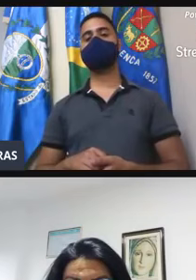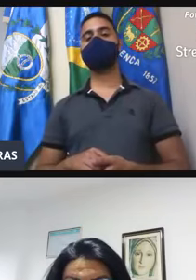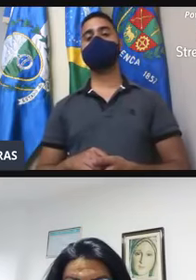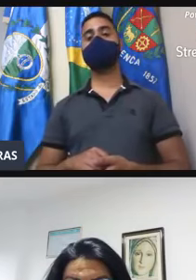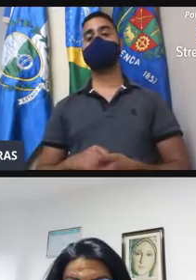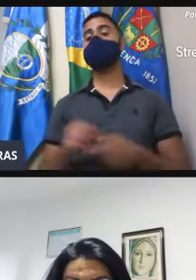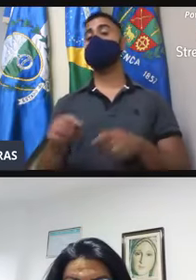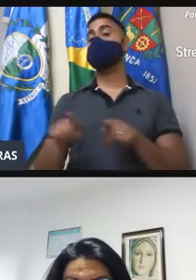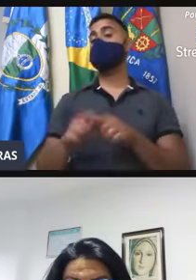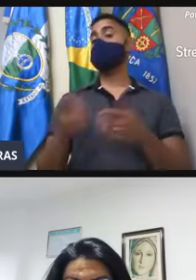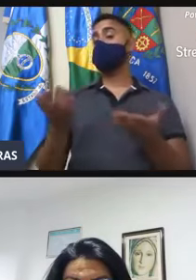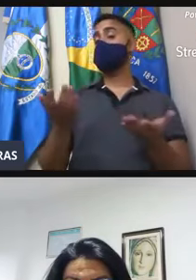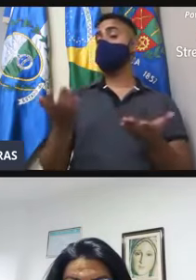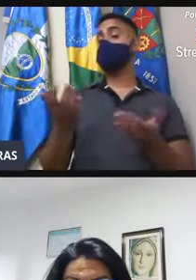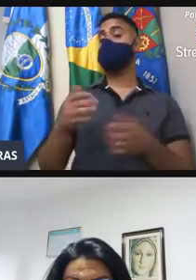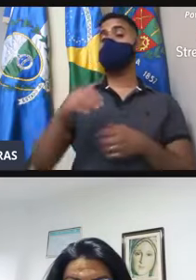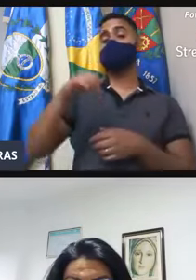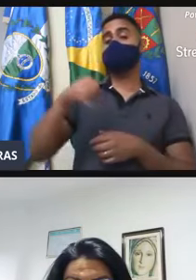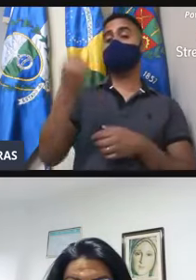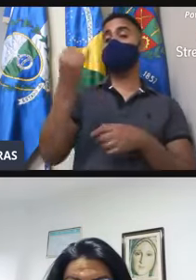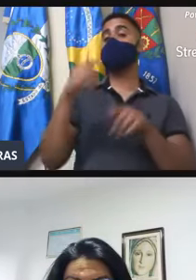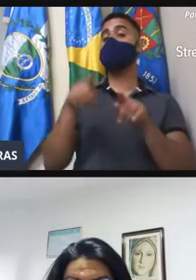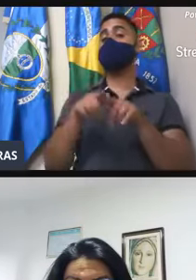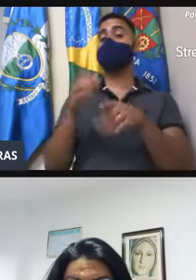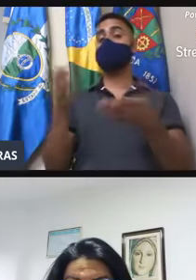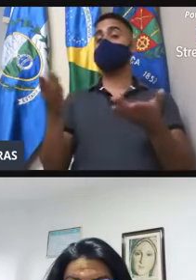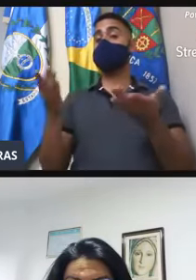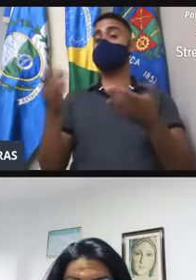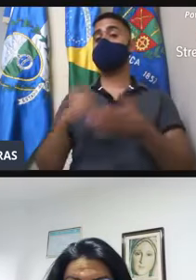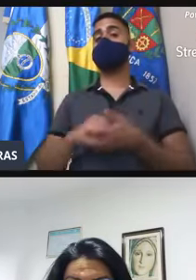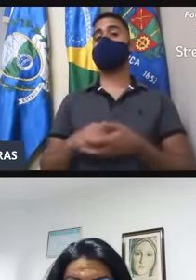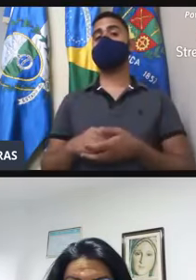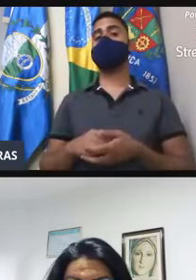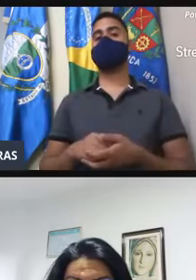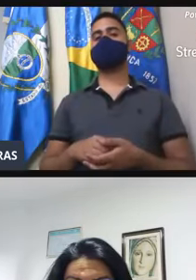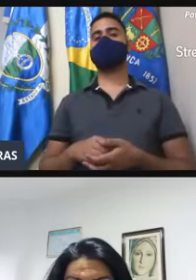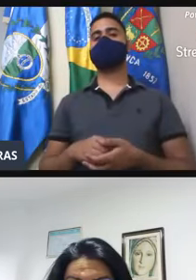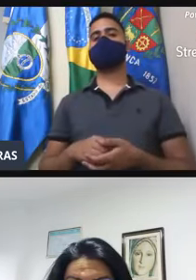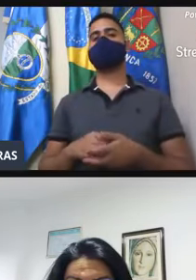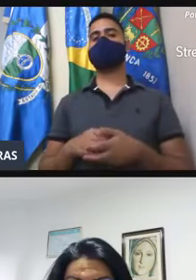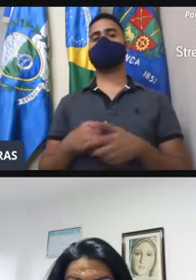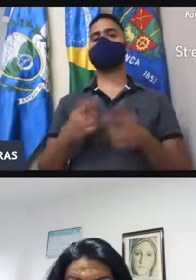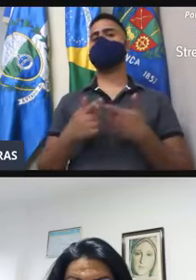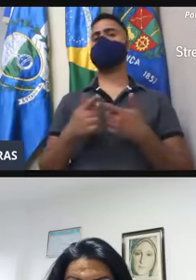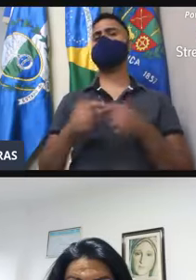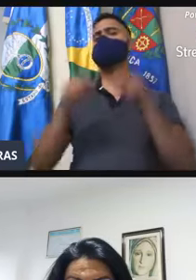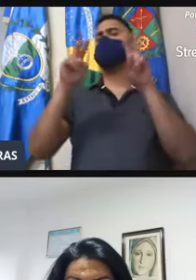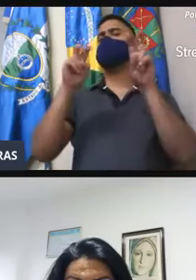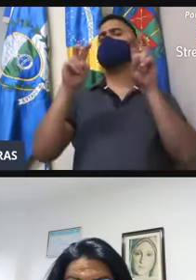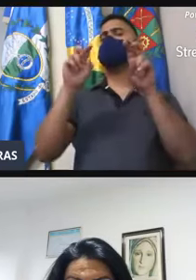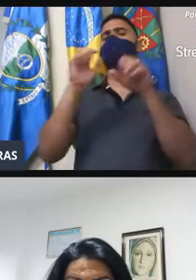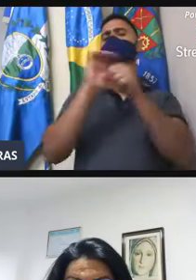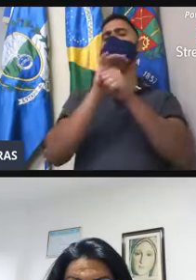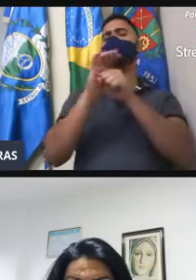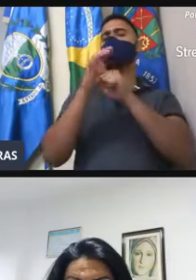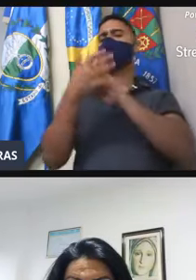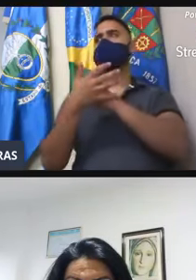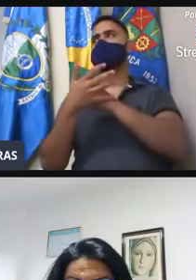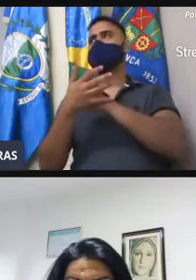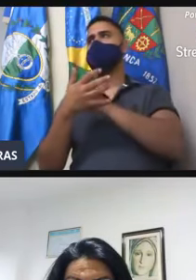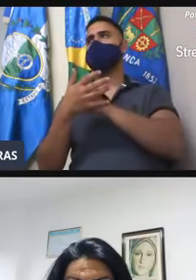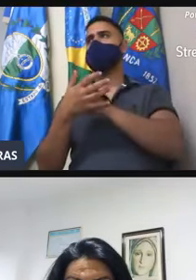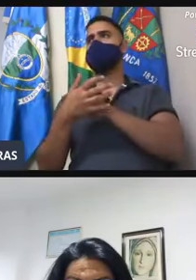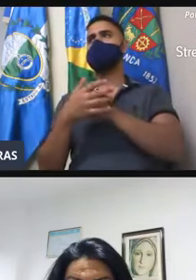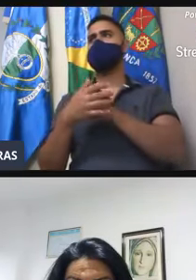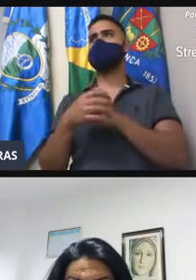aproveitar a oportunidade, já que o assunto principal hoje é a pandemia, é o corona, mas eu também não posso